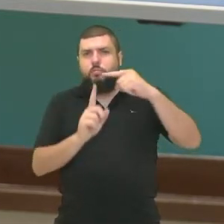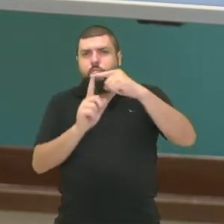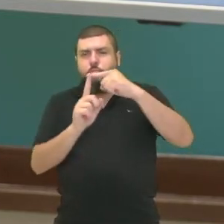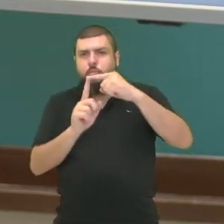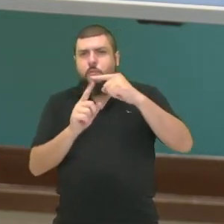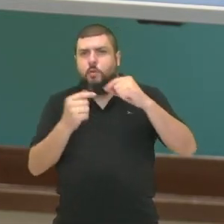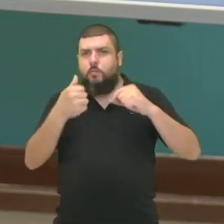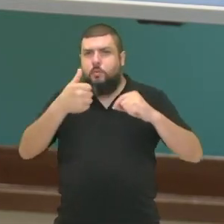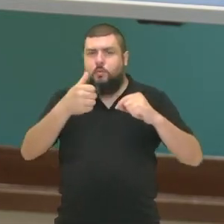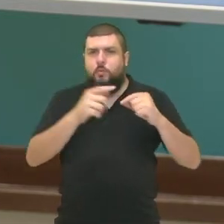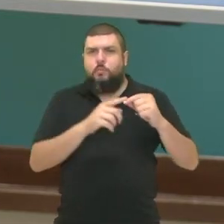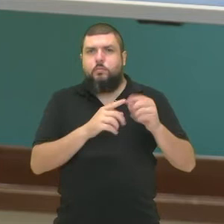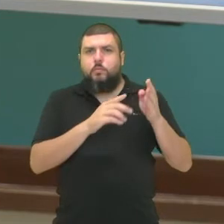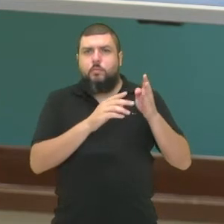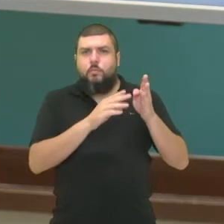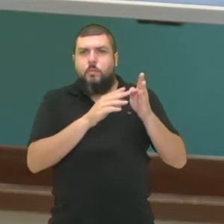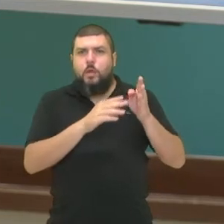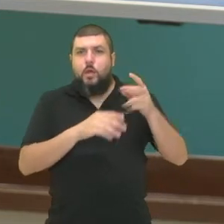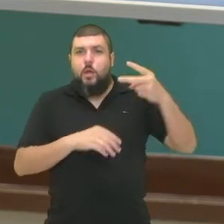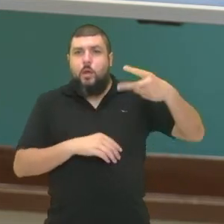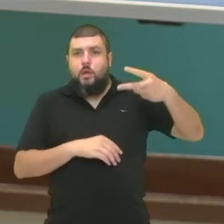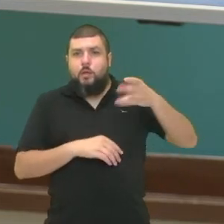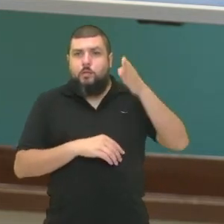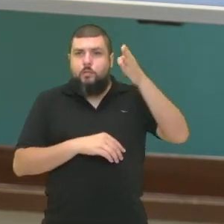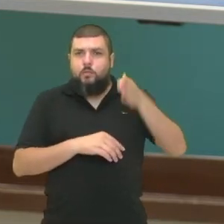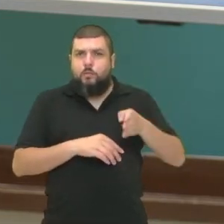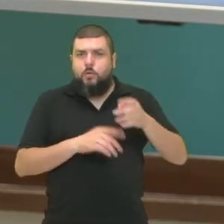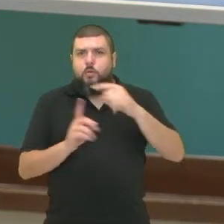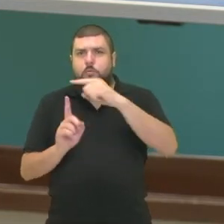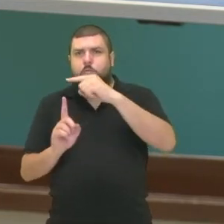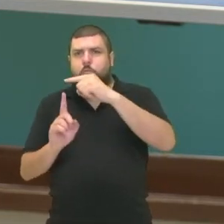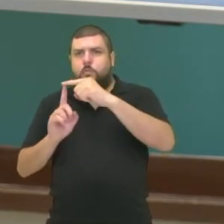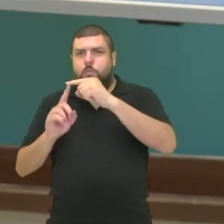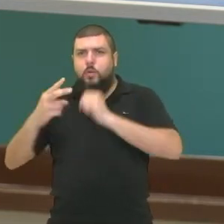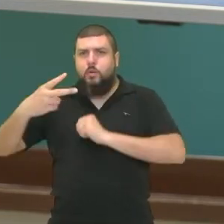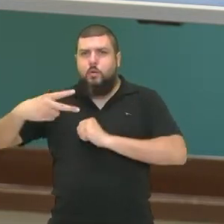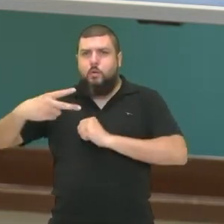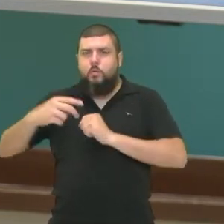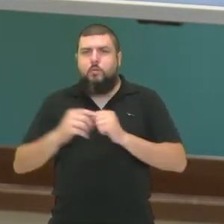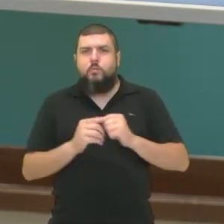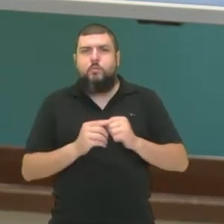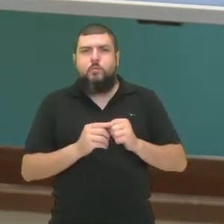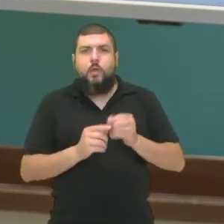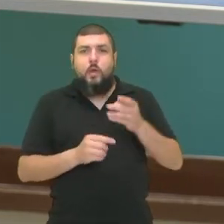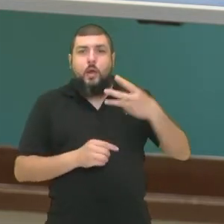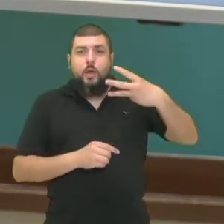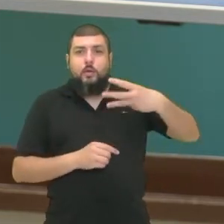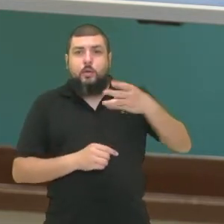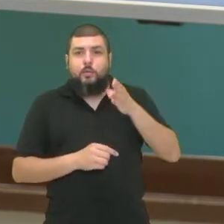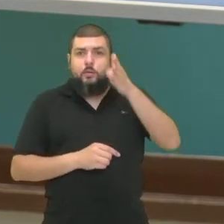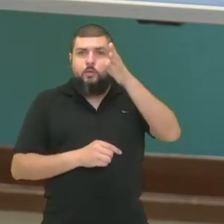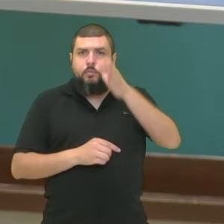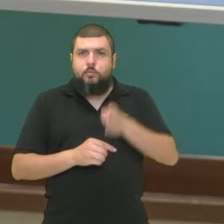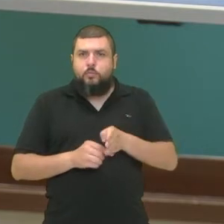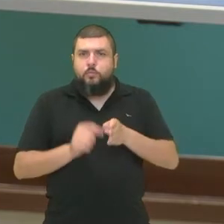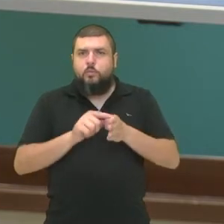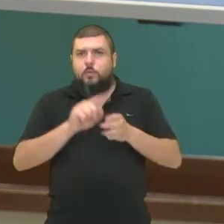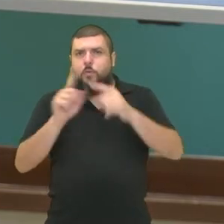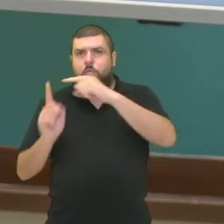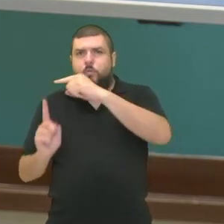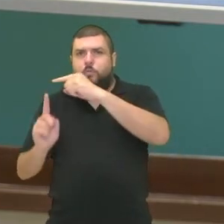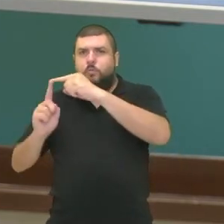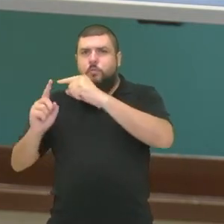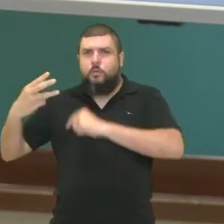o par ordenado do segundo ponto e na terceira linha os pares ordenados do terceiro ponto. Ou